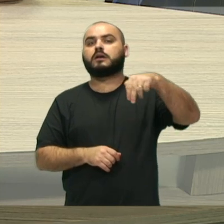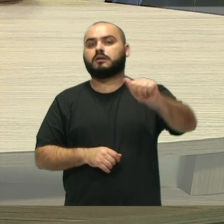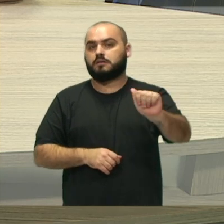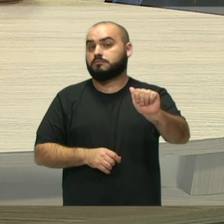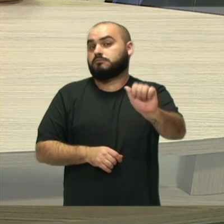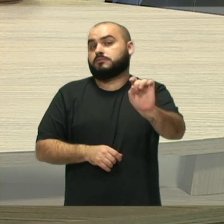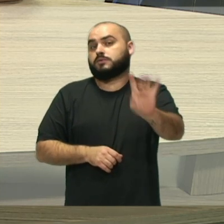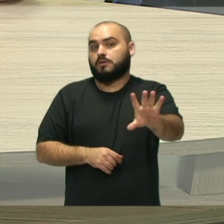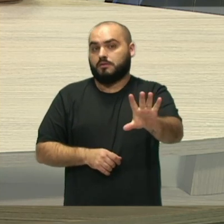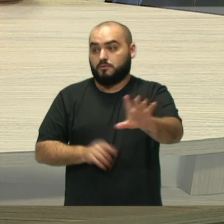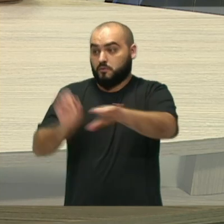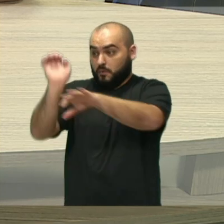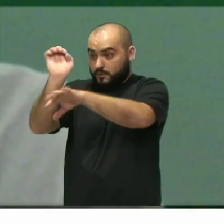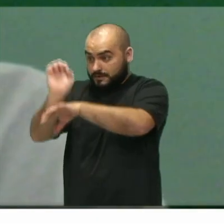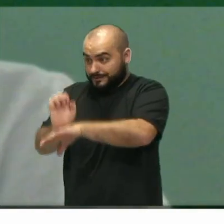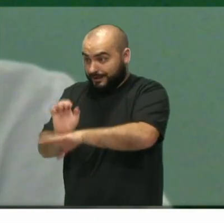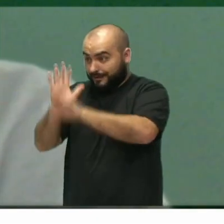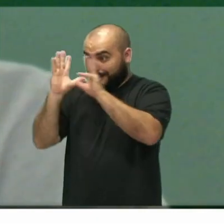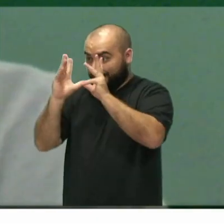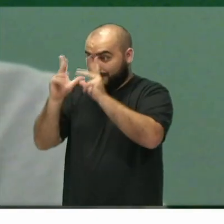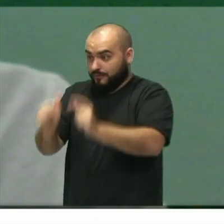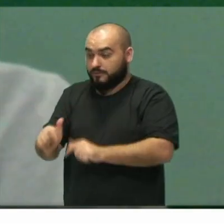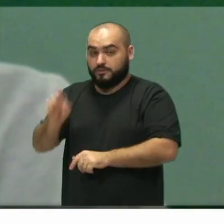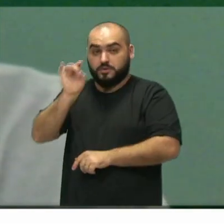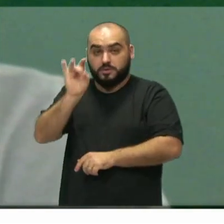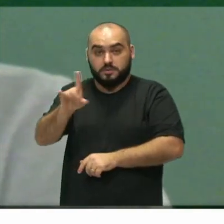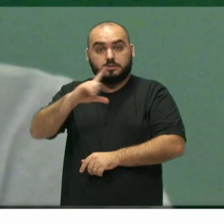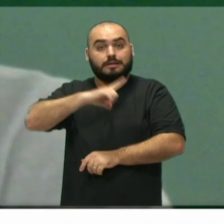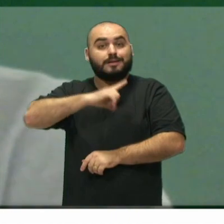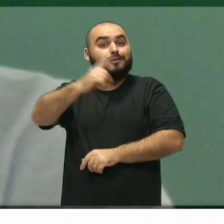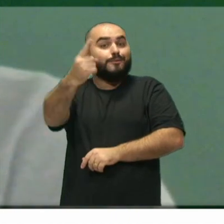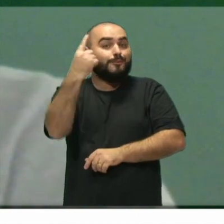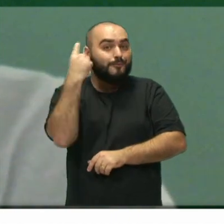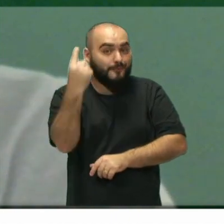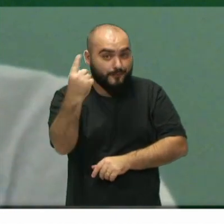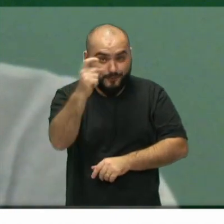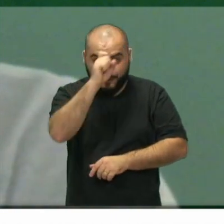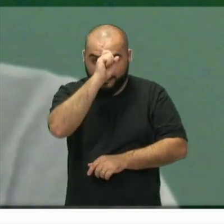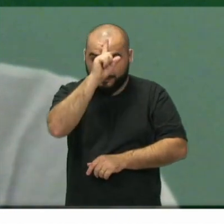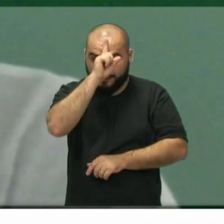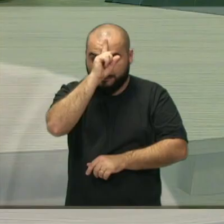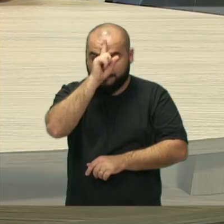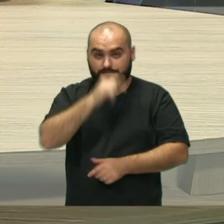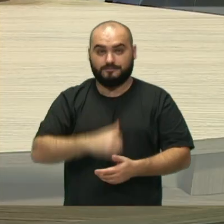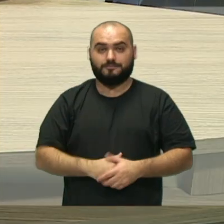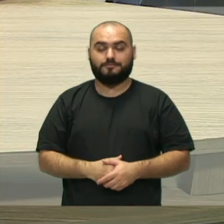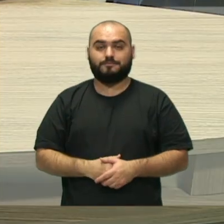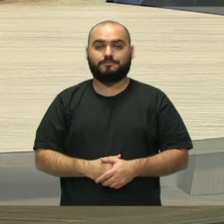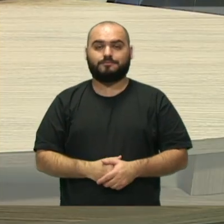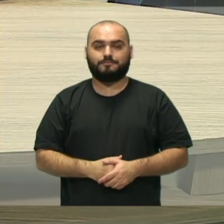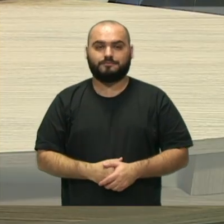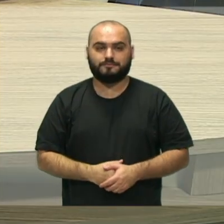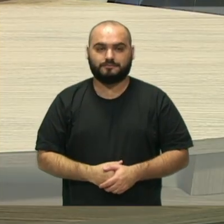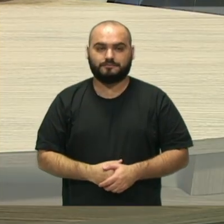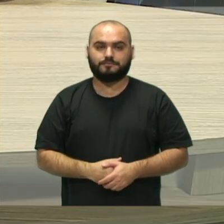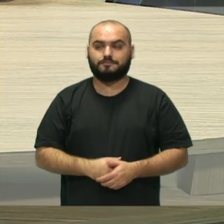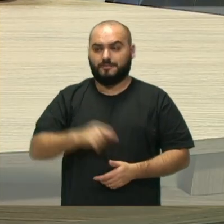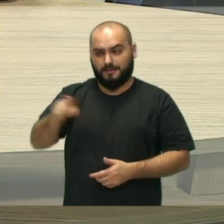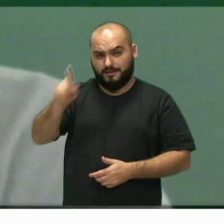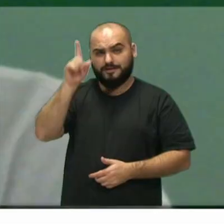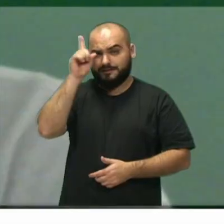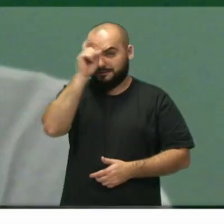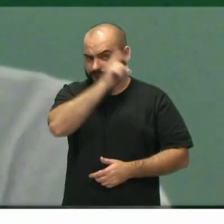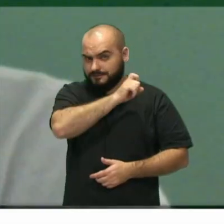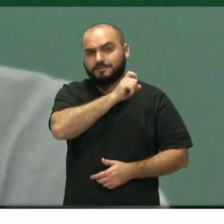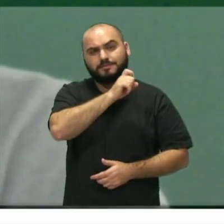estado inteiro só tem um hospital que dê conta desse tipo de internação. Isso é uma coisa muito complicada, assim, quando